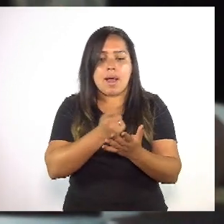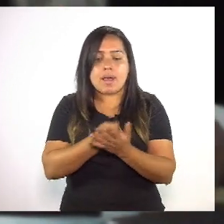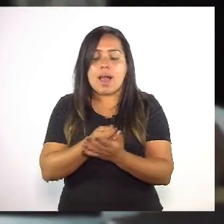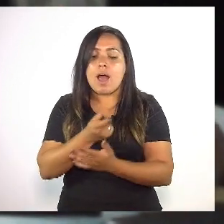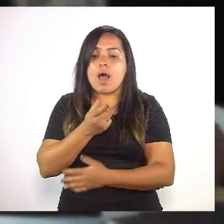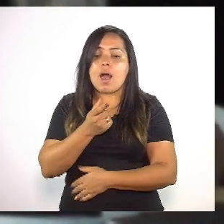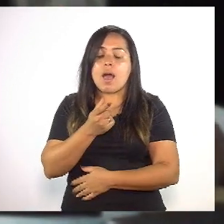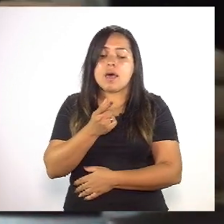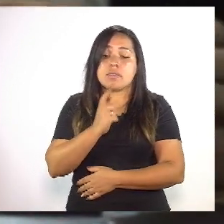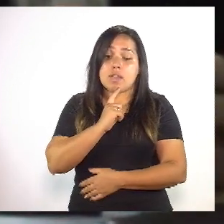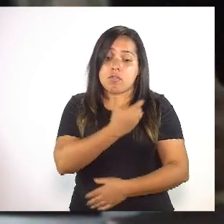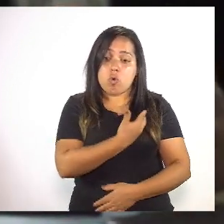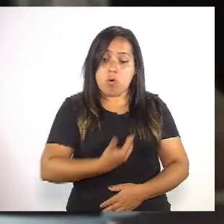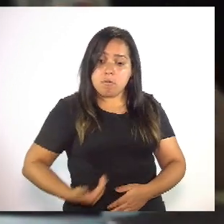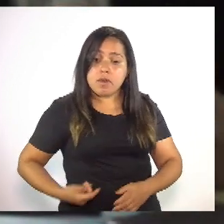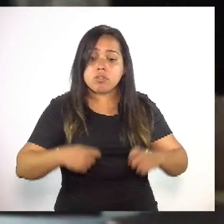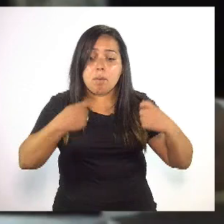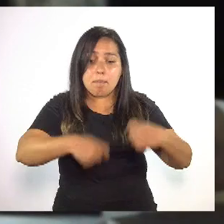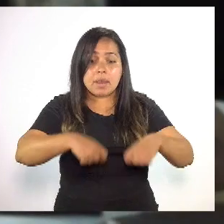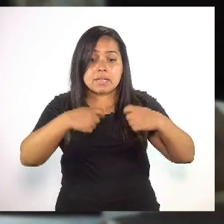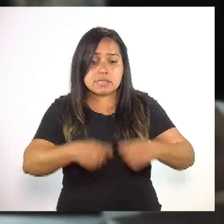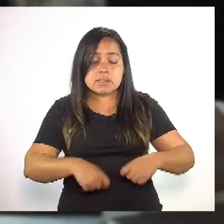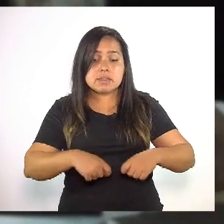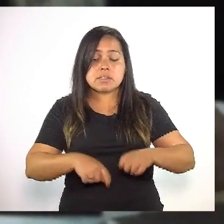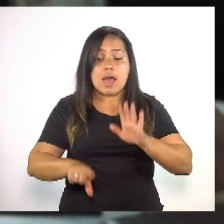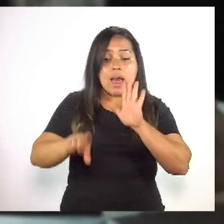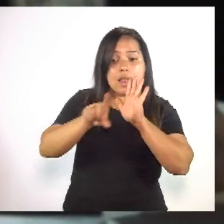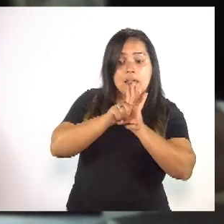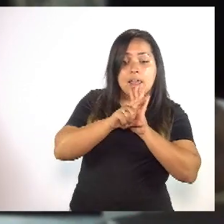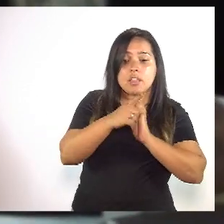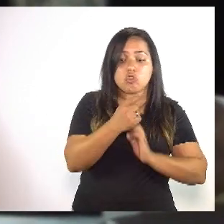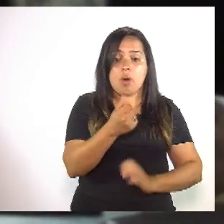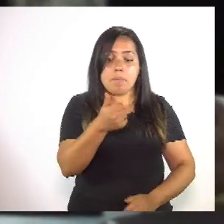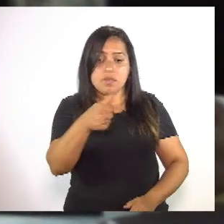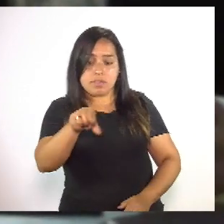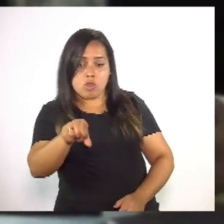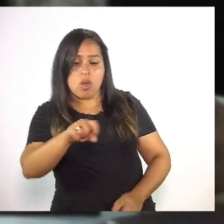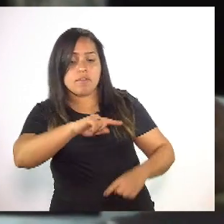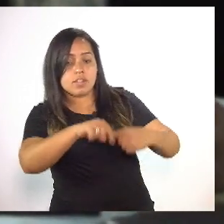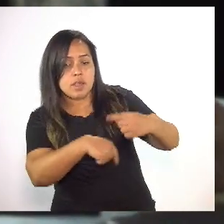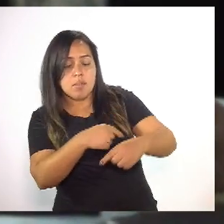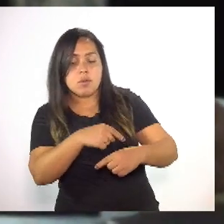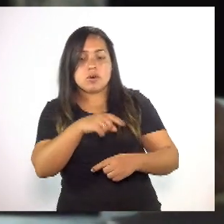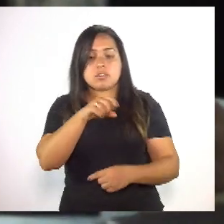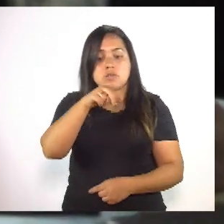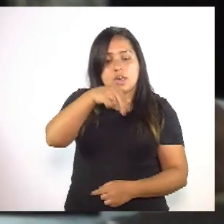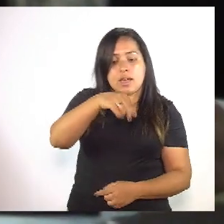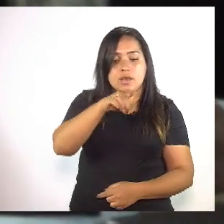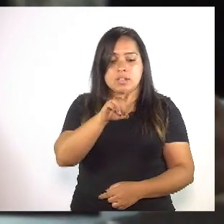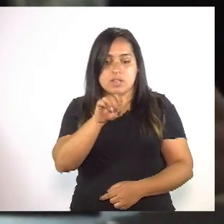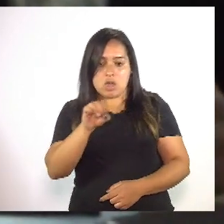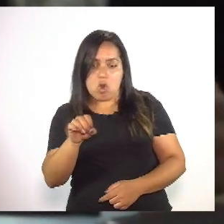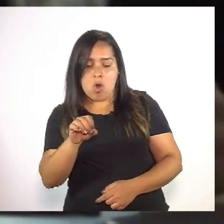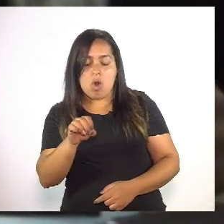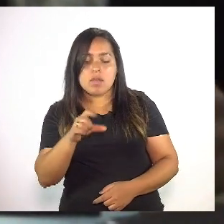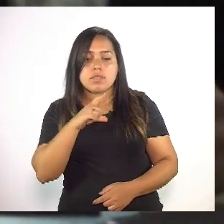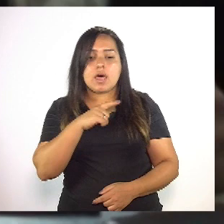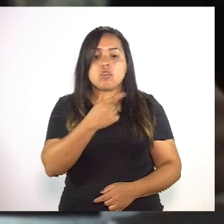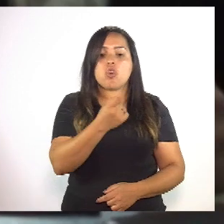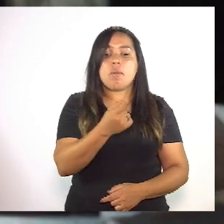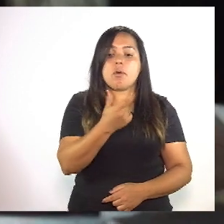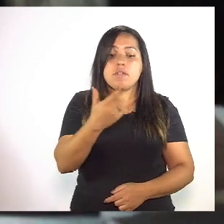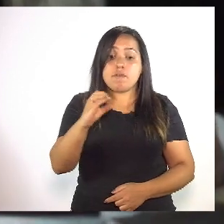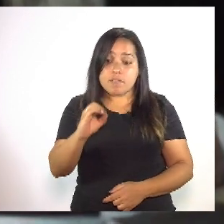necessidade seja só a lei de 2019, a LDO de 2020 para 2021 é que trouxe esses